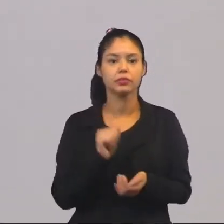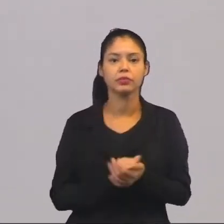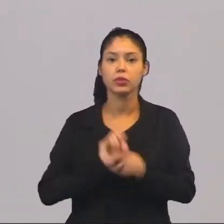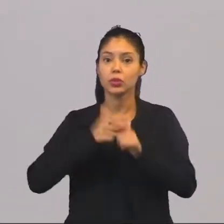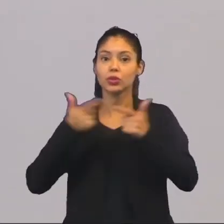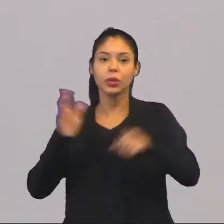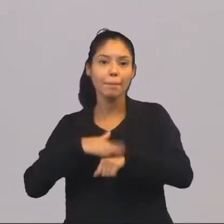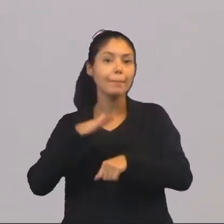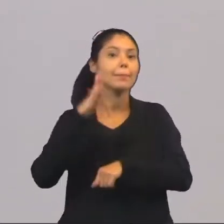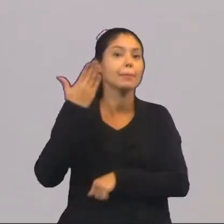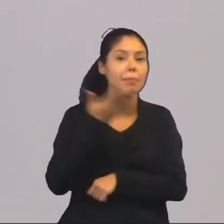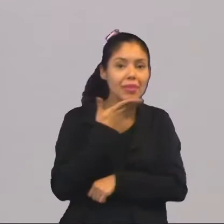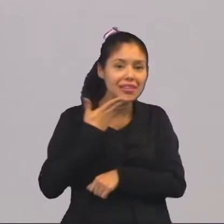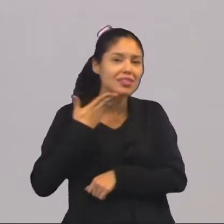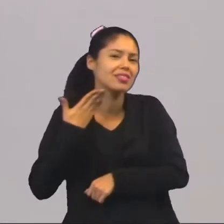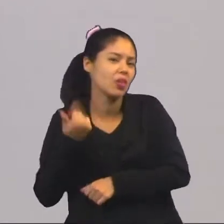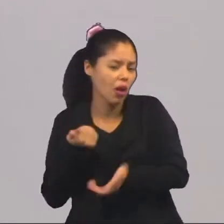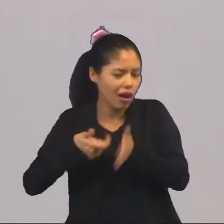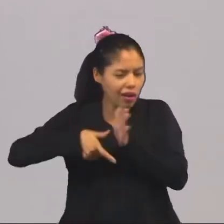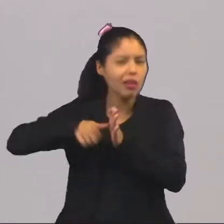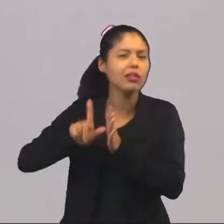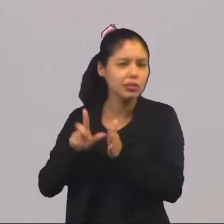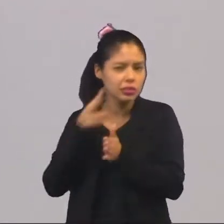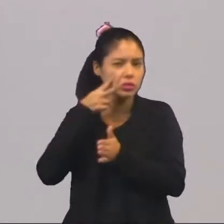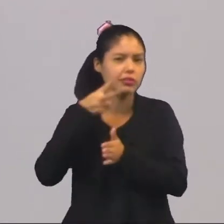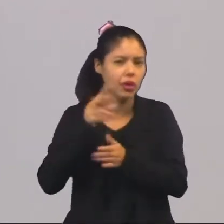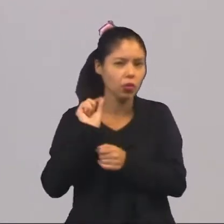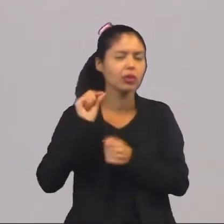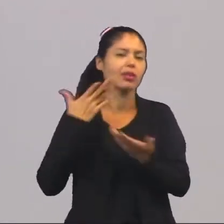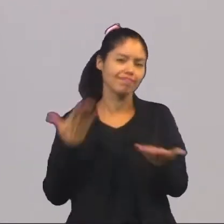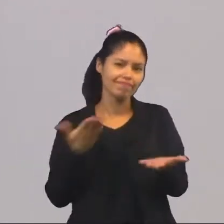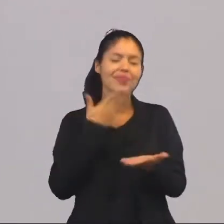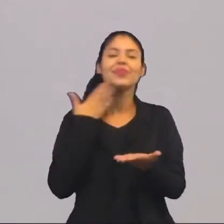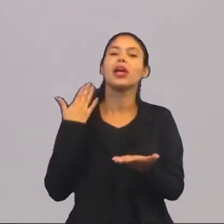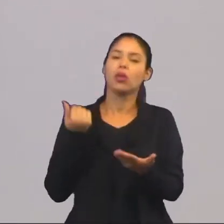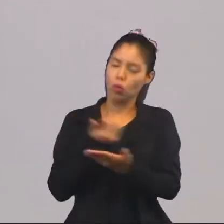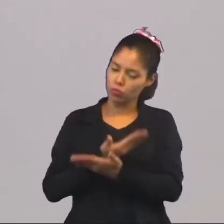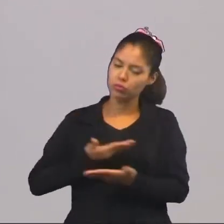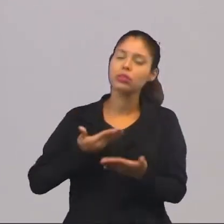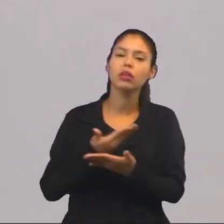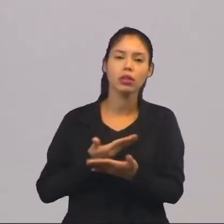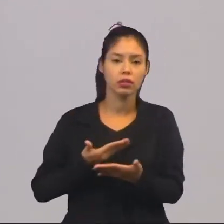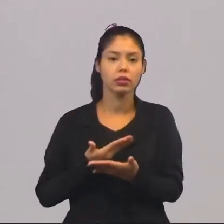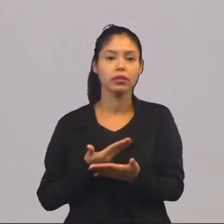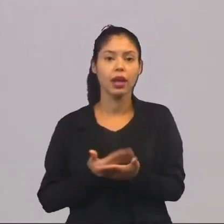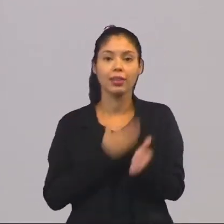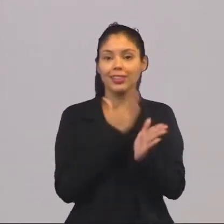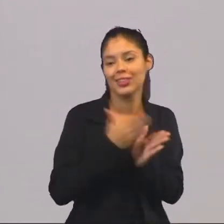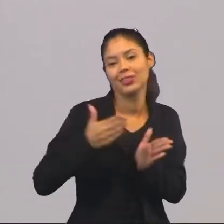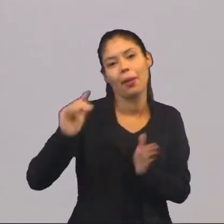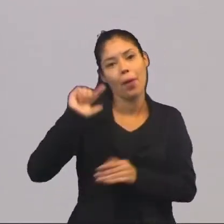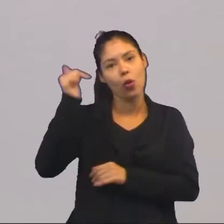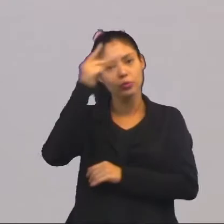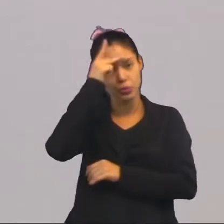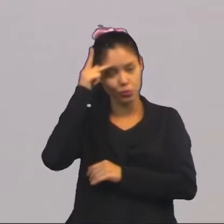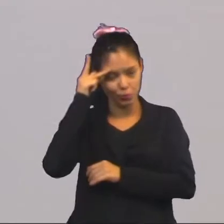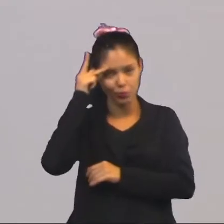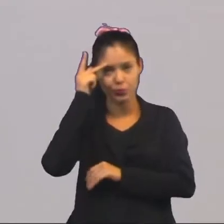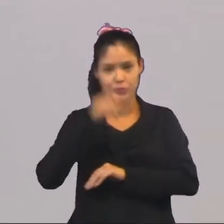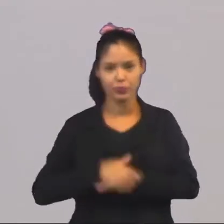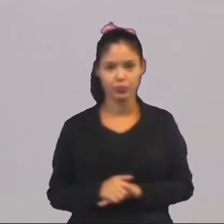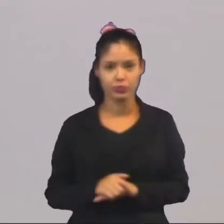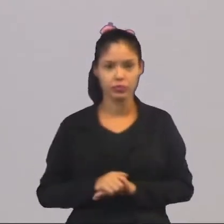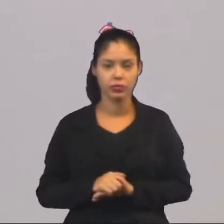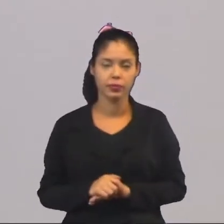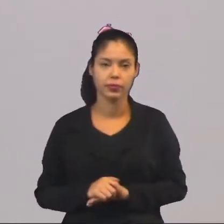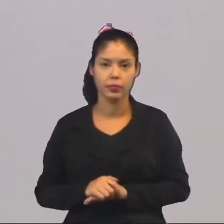quanto mais cedo essa pessoa diagnosticar, melhor há um tratamento e também não passar para os outros,